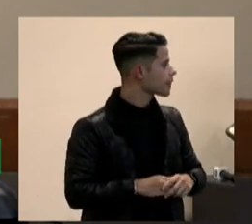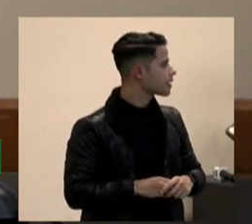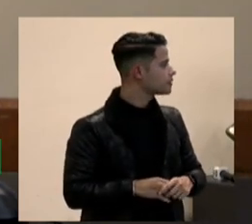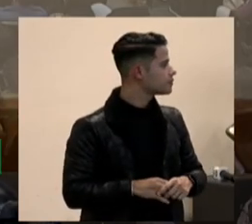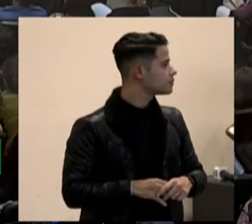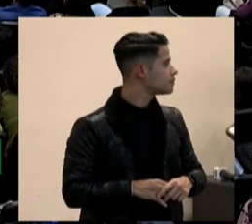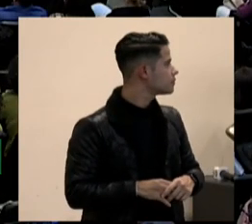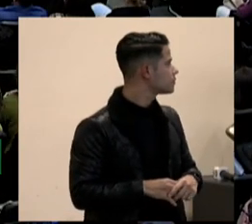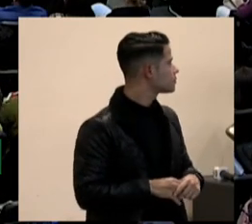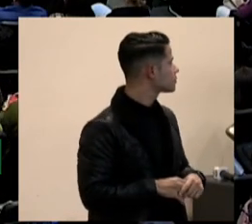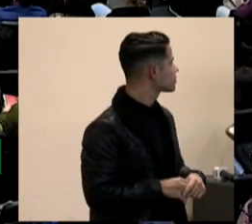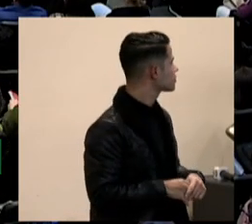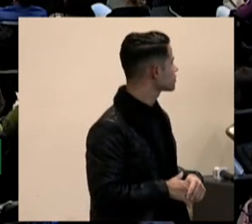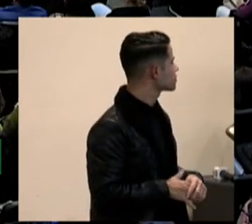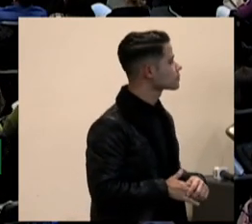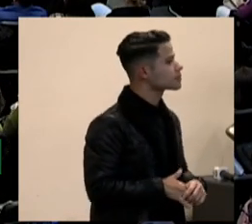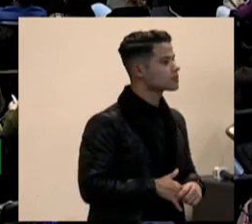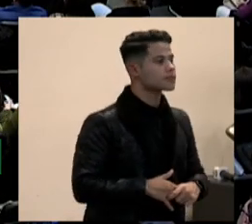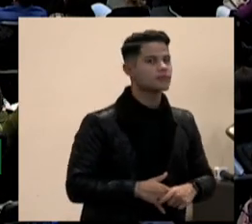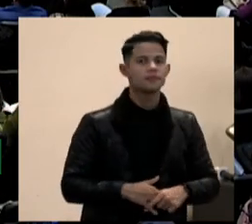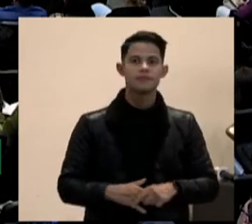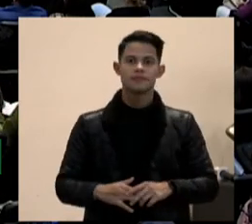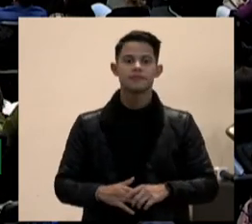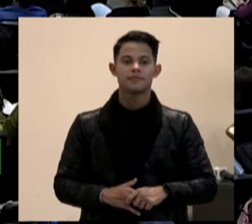Ai, que dificuldade isso.